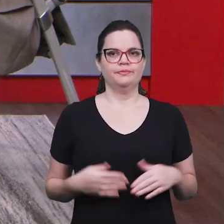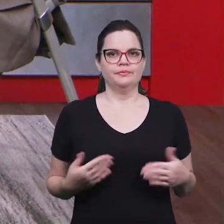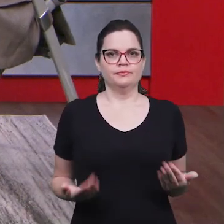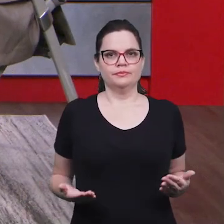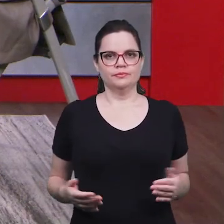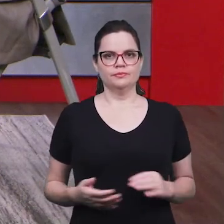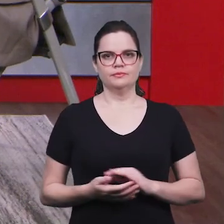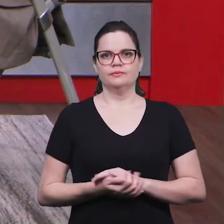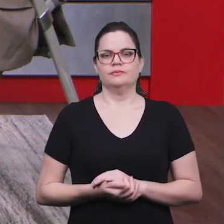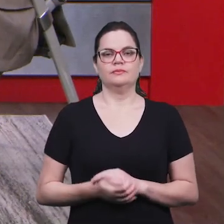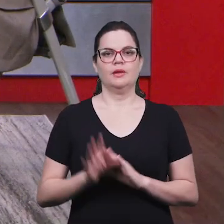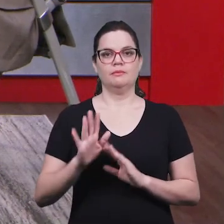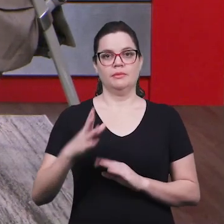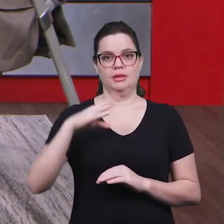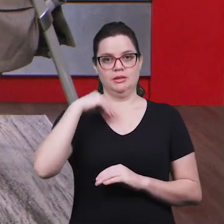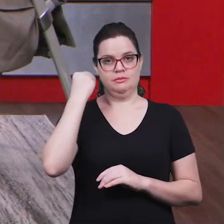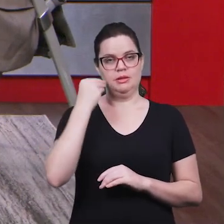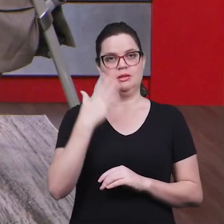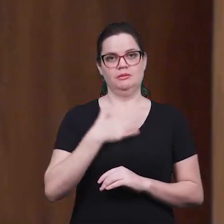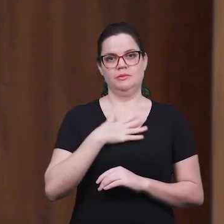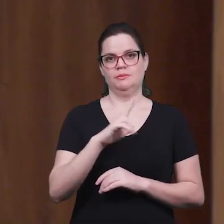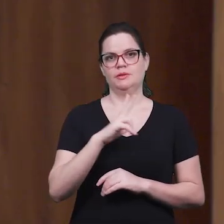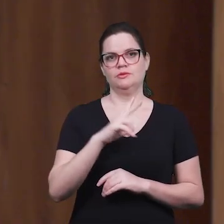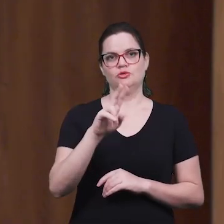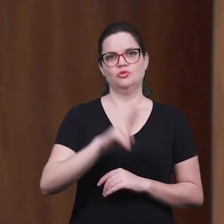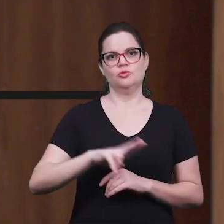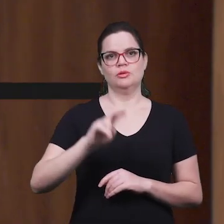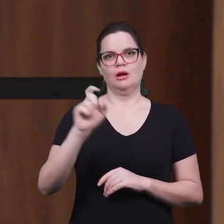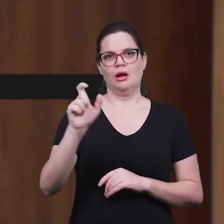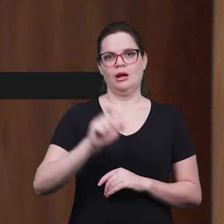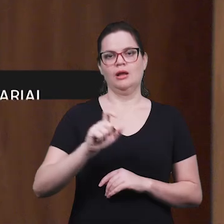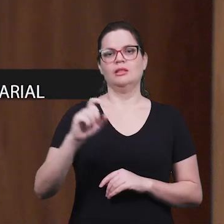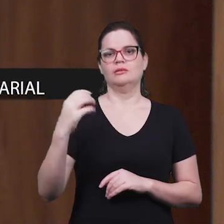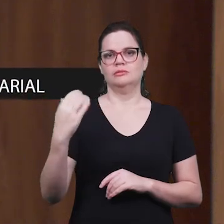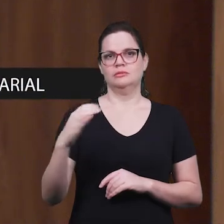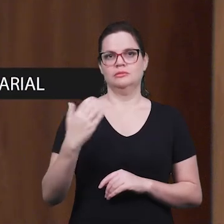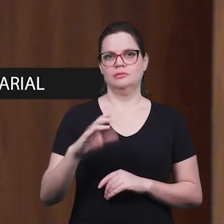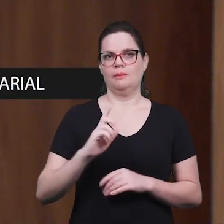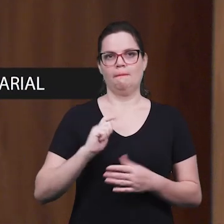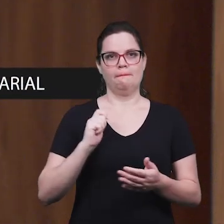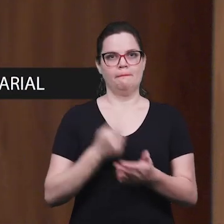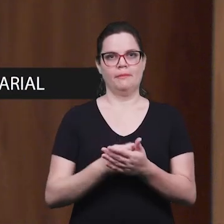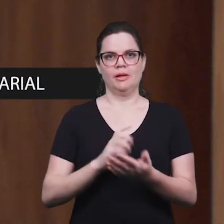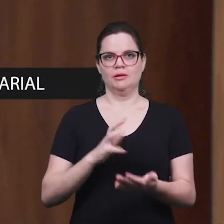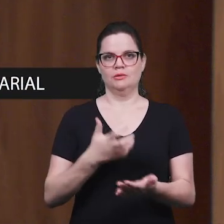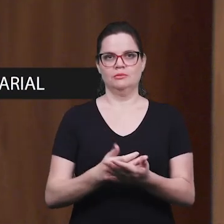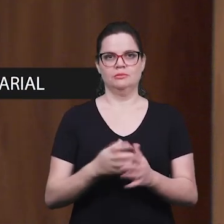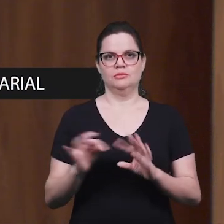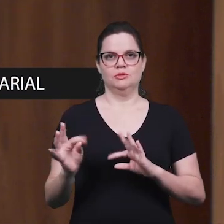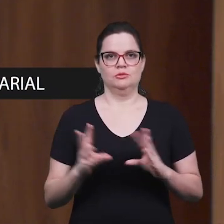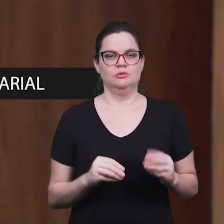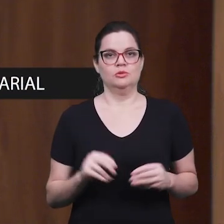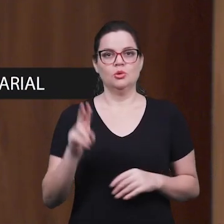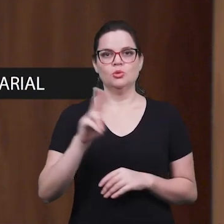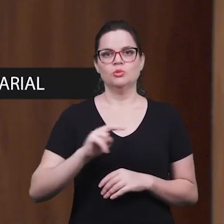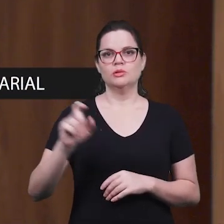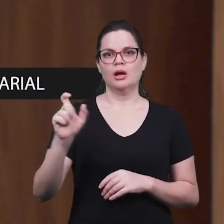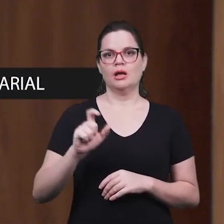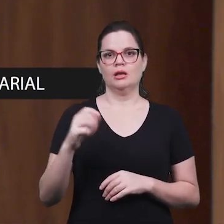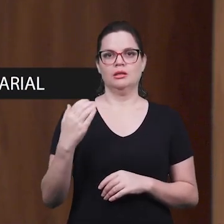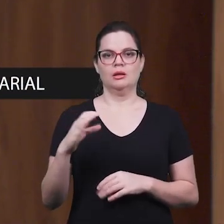nessa experiência pessoal, né? A gente usa o cartão, mas sempre paga integral. Usa o cartão simplesmente para